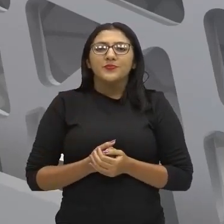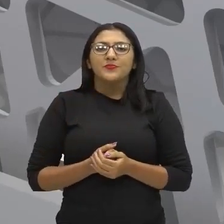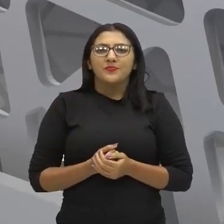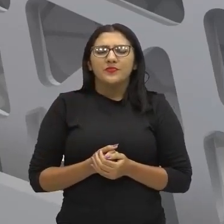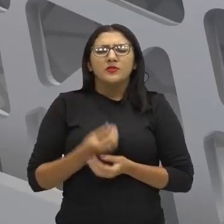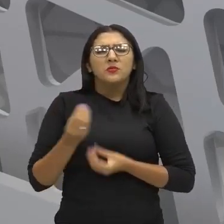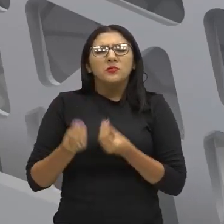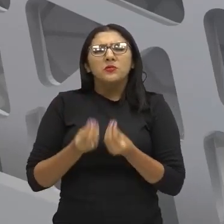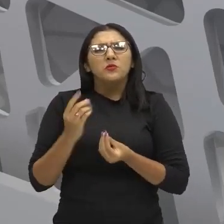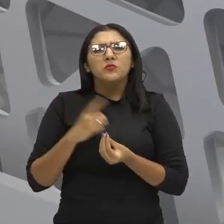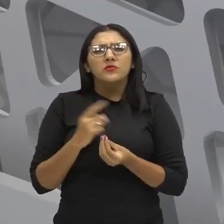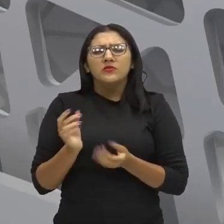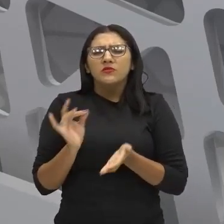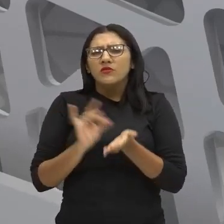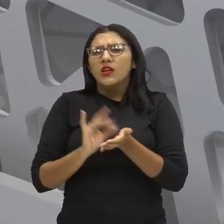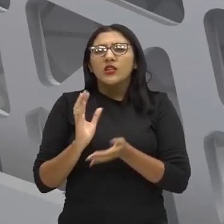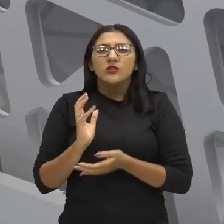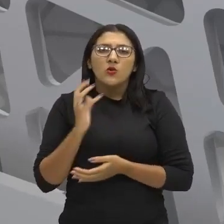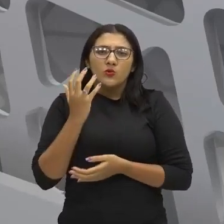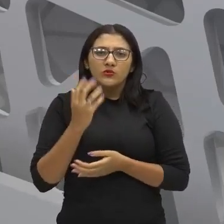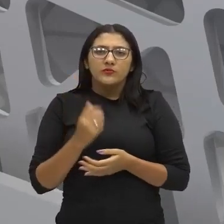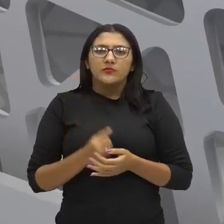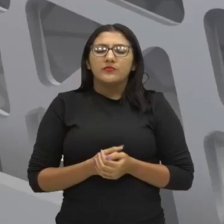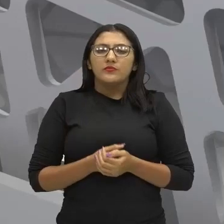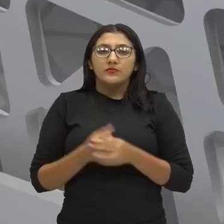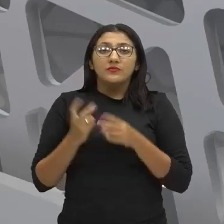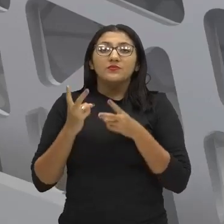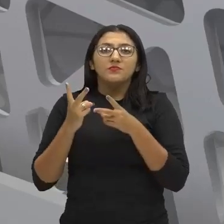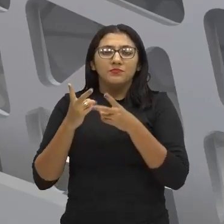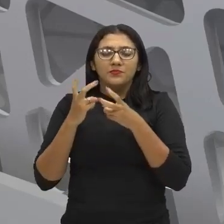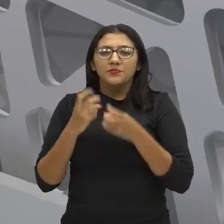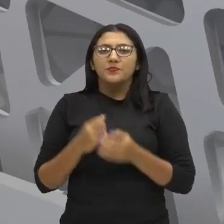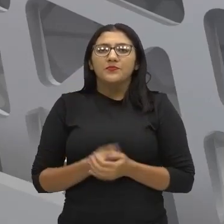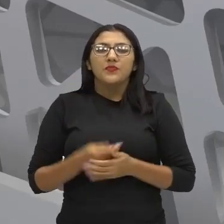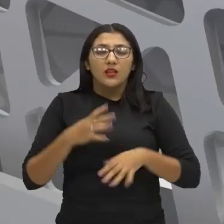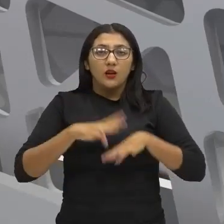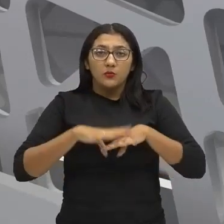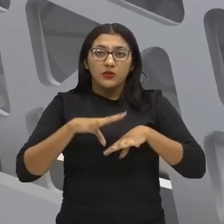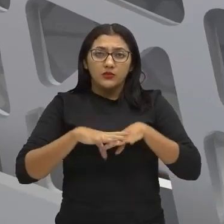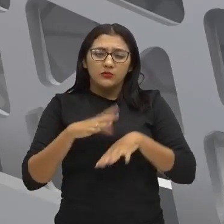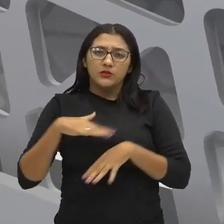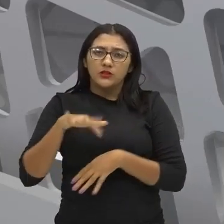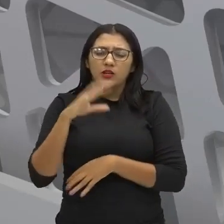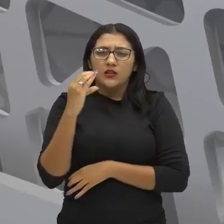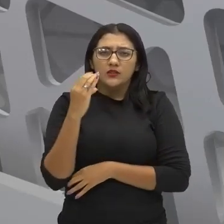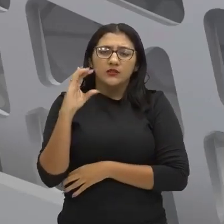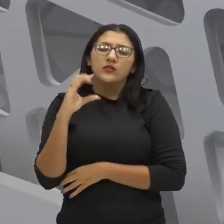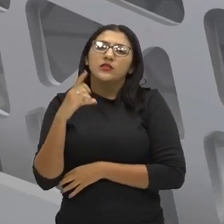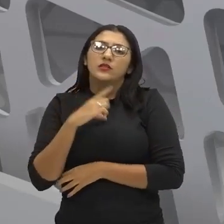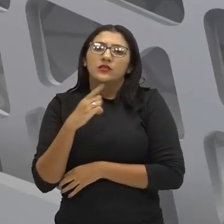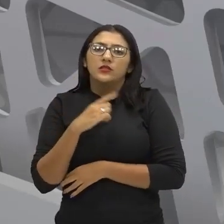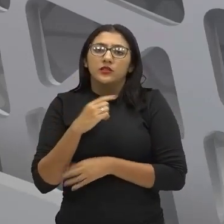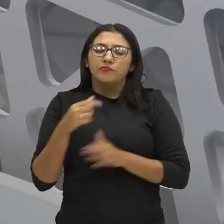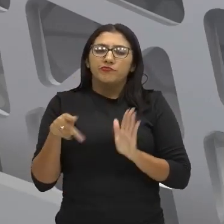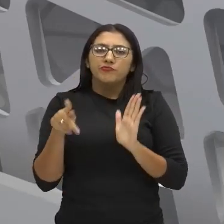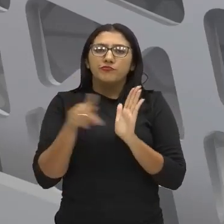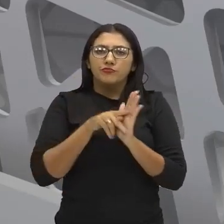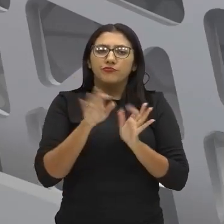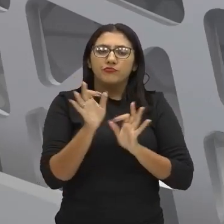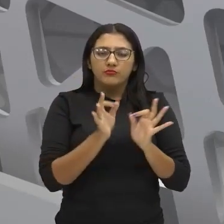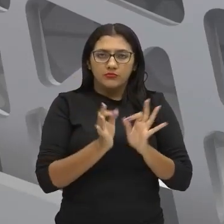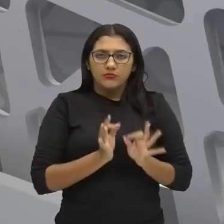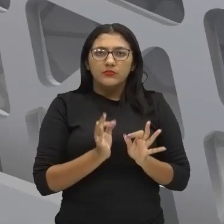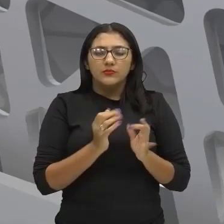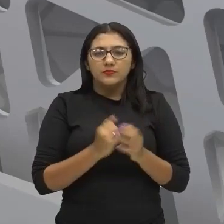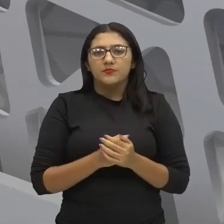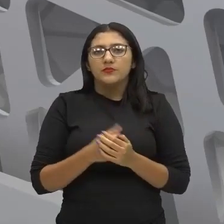que ficou a linguagem? Porque, olhem só, a matemática, enquanto ciência, ela possui uma linguagem própria, que